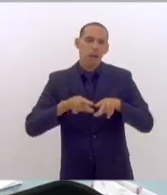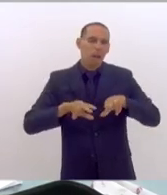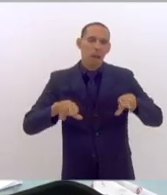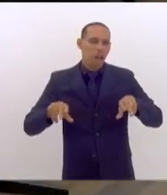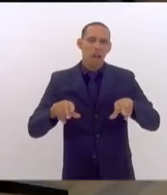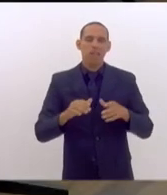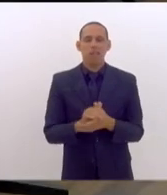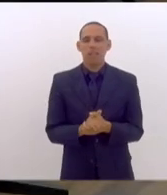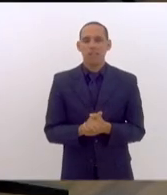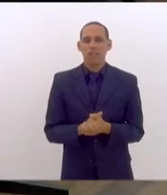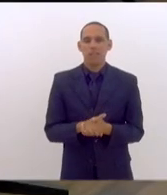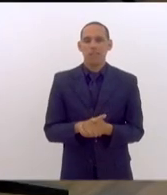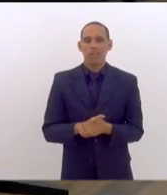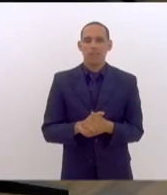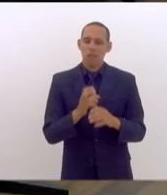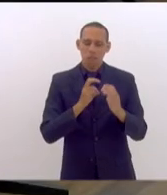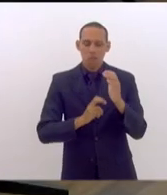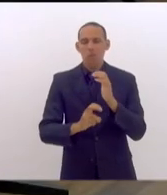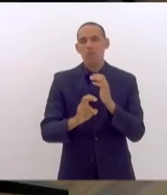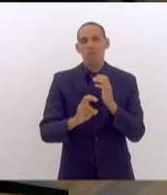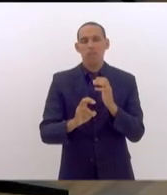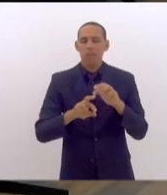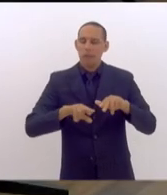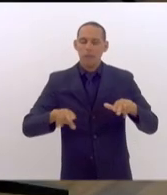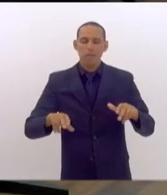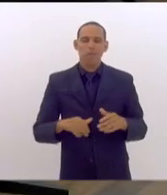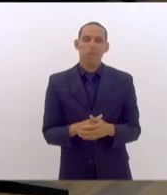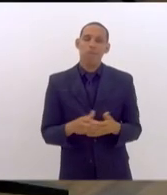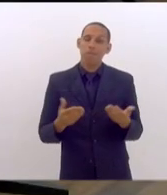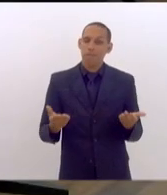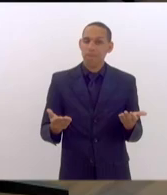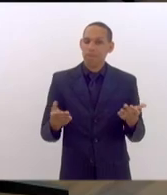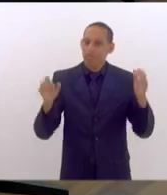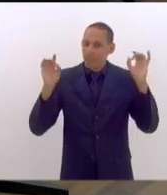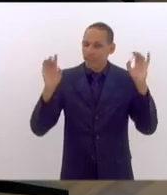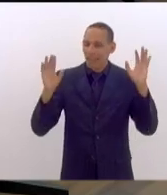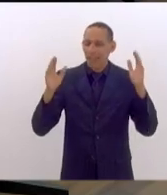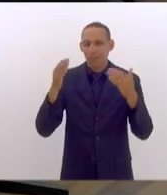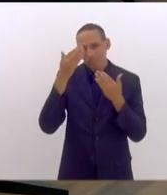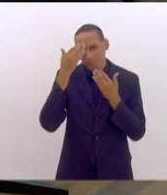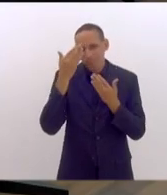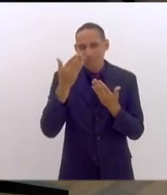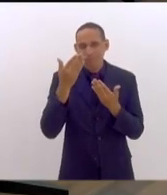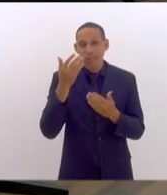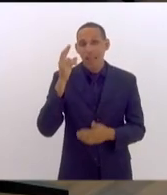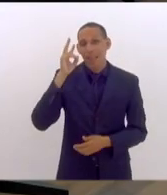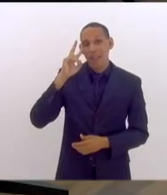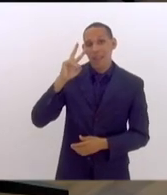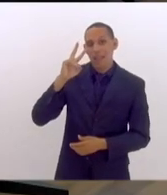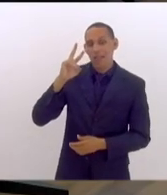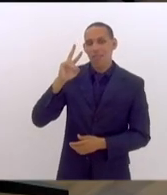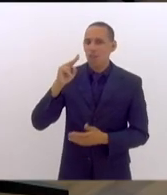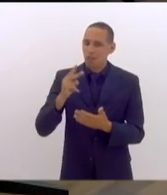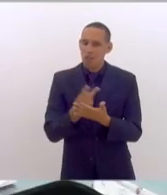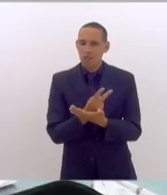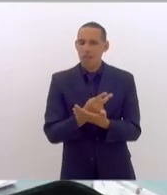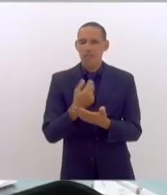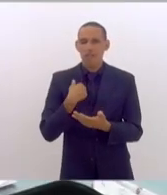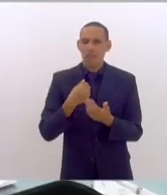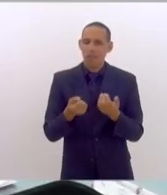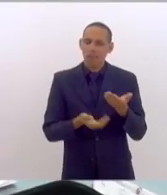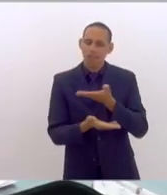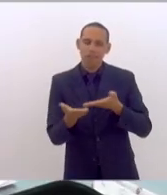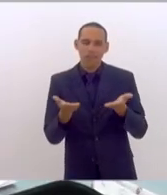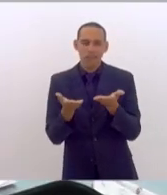modal rodoviário modal eu vou dar um metroviária Então queria fazer esse destaque agradecer e lembrar de um episódio eu vou compartilhar aqui